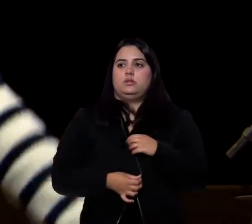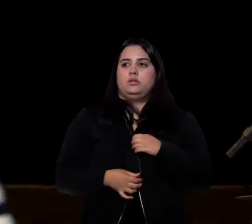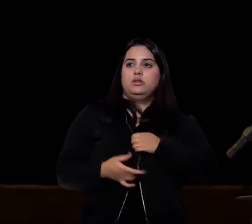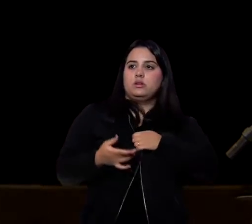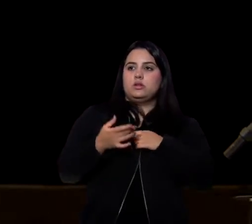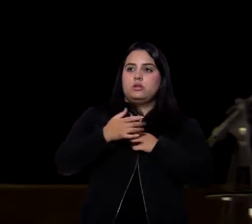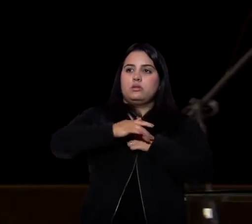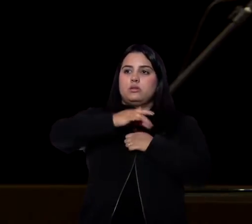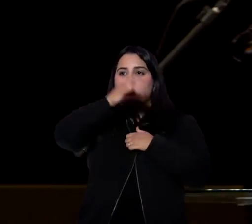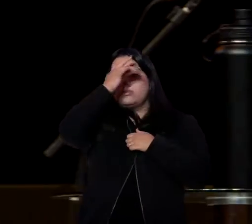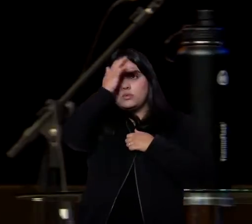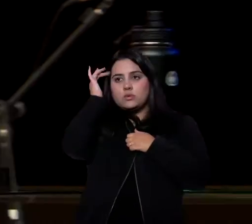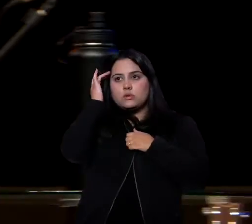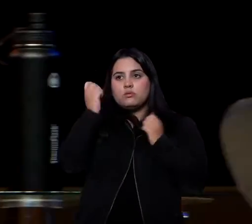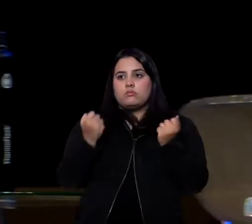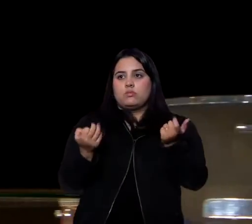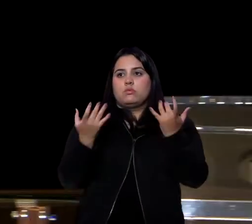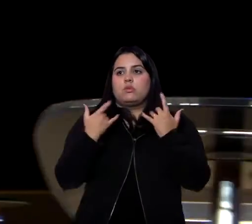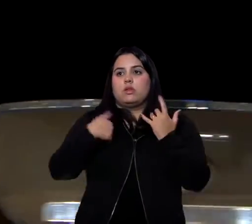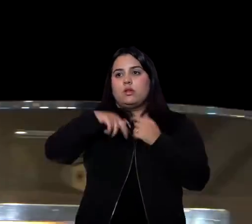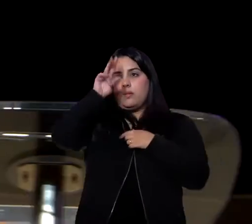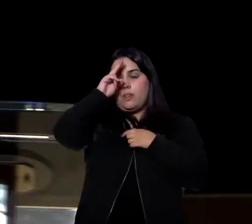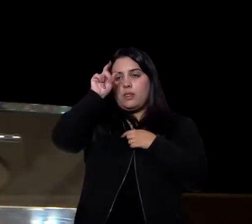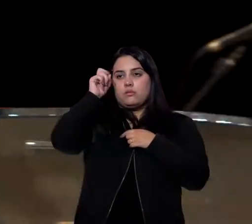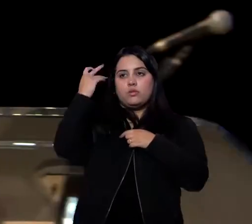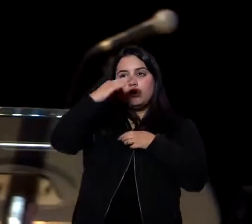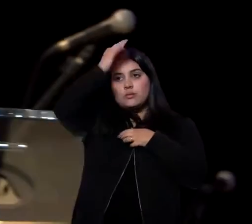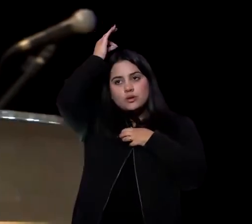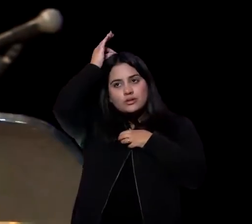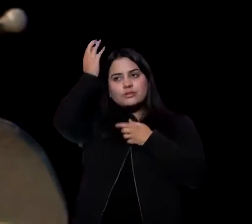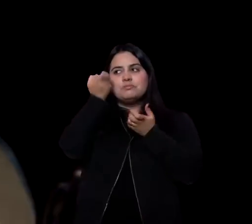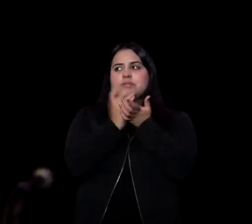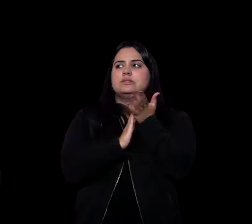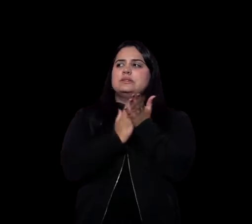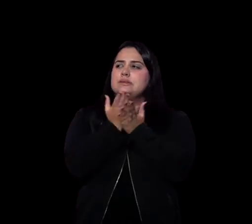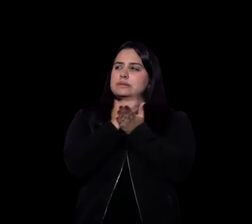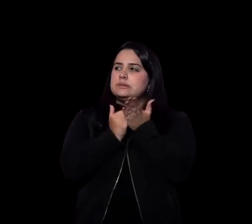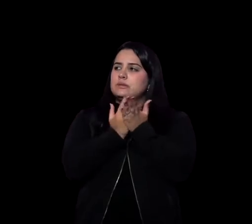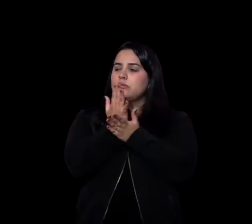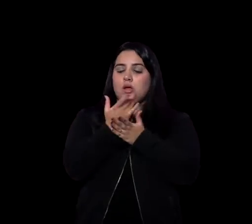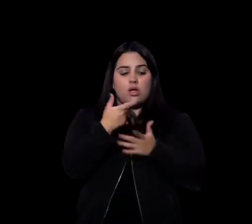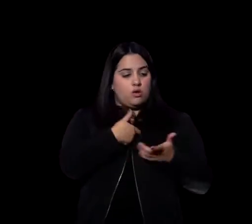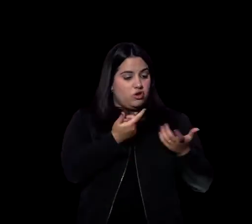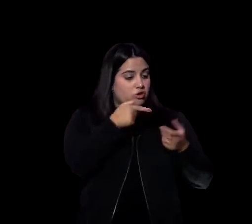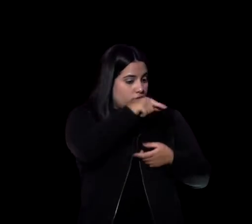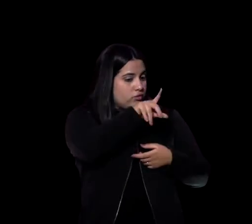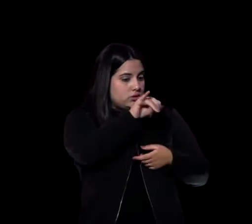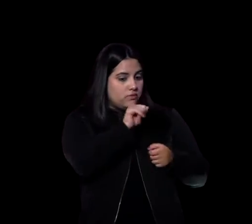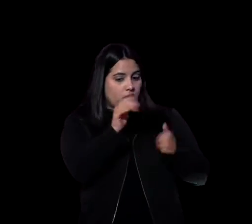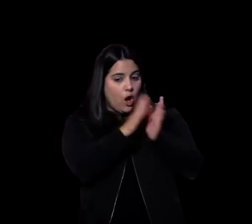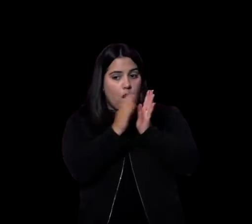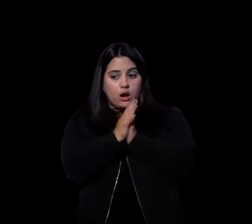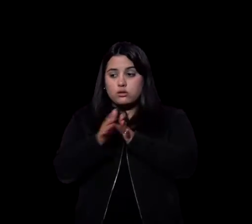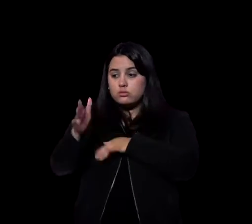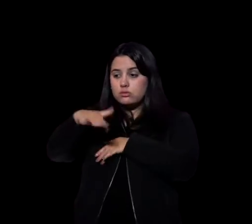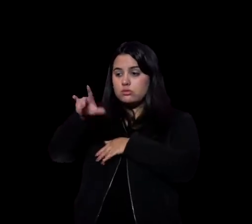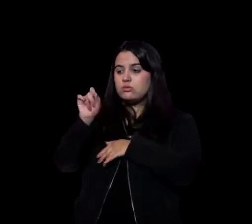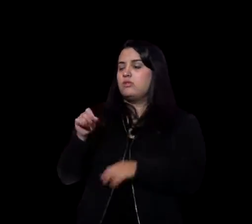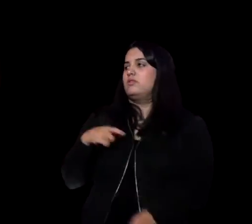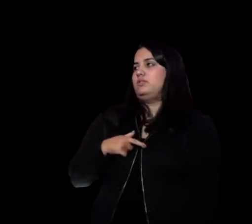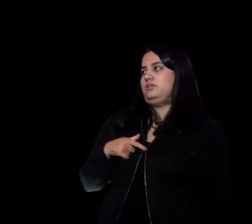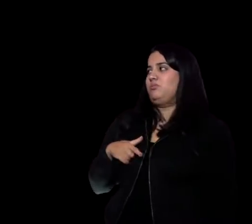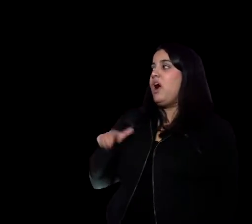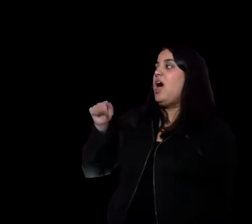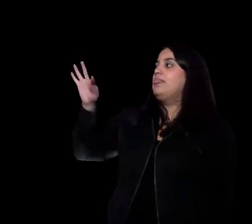estavam aqui na frente, eu lembro que o Espírito Santo me incomodou muito, dizendo: eu quero que você vá orar pelas pessoas. Aí eu fiquei: ah, tá,